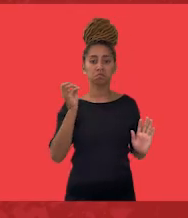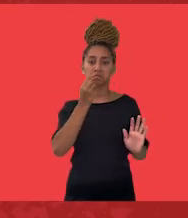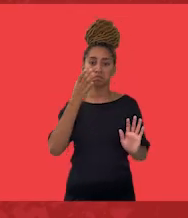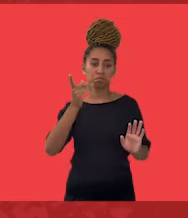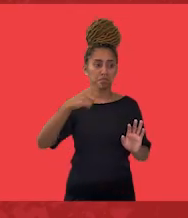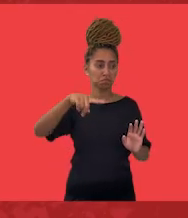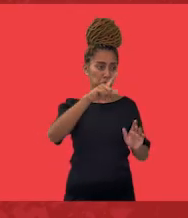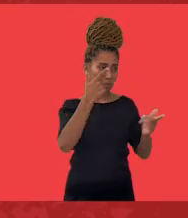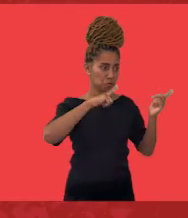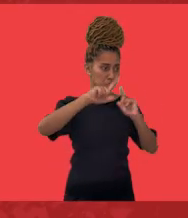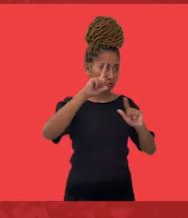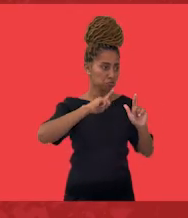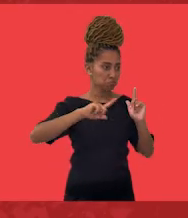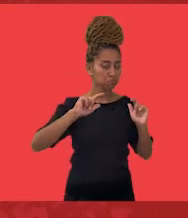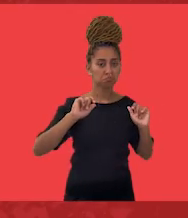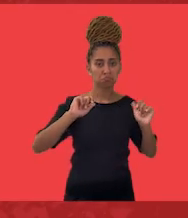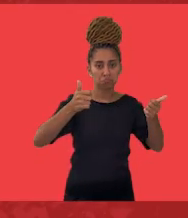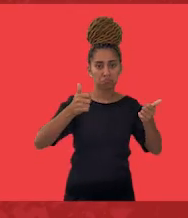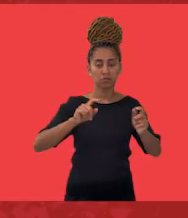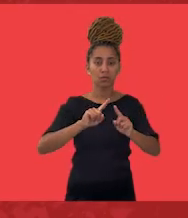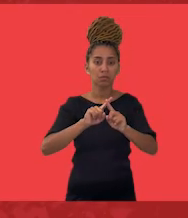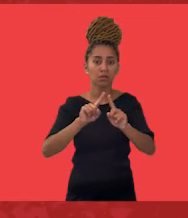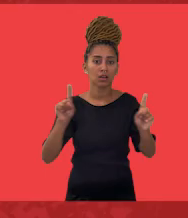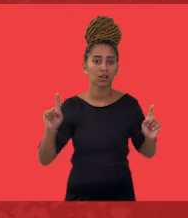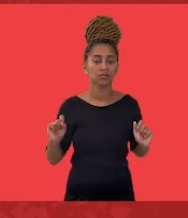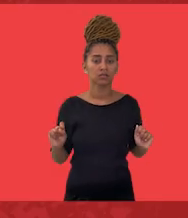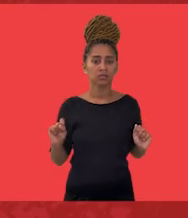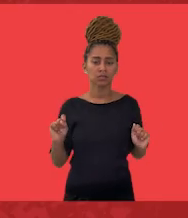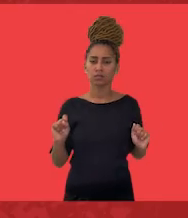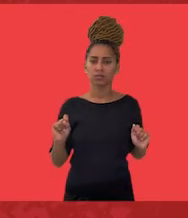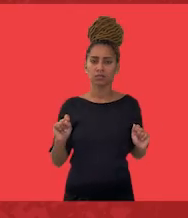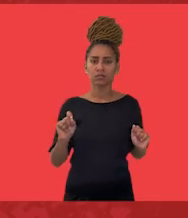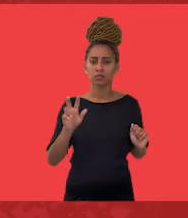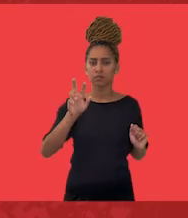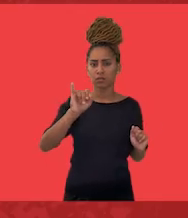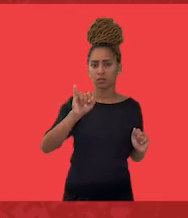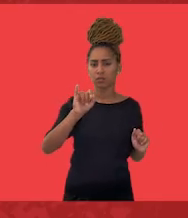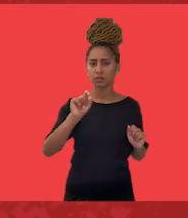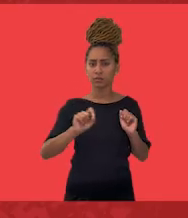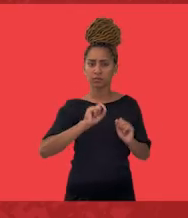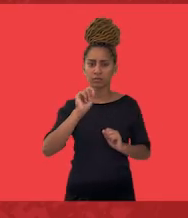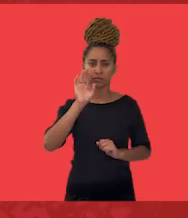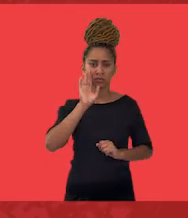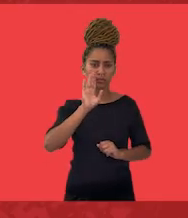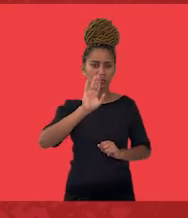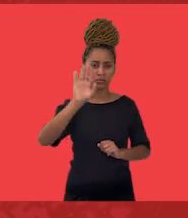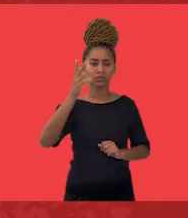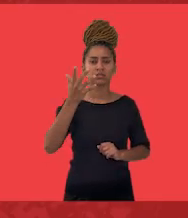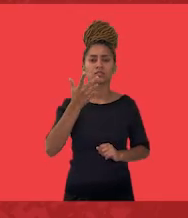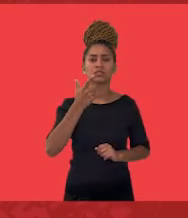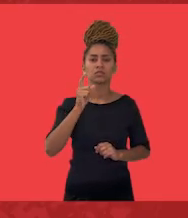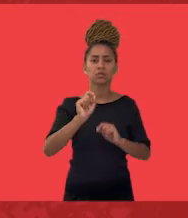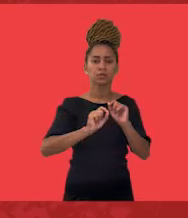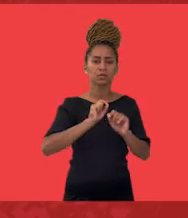sábia e perfumada. Mas quem governa essa carne é um serzinho ainda menor, fininho como